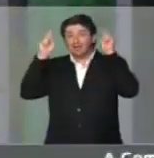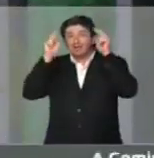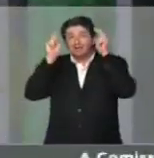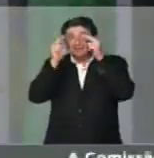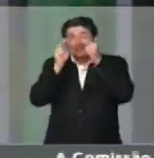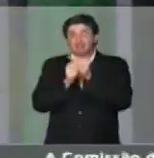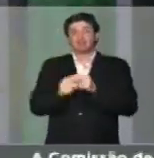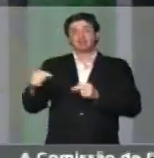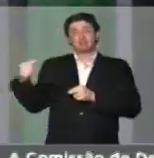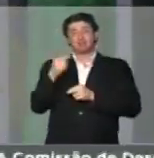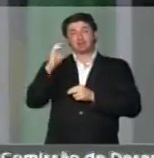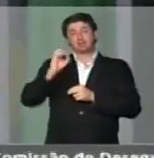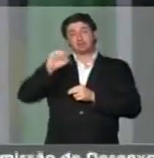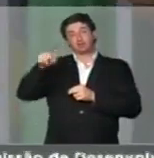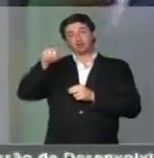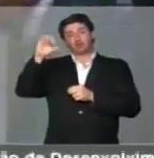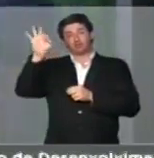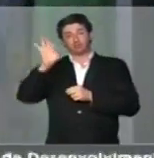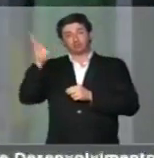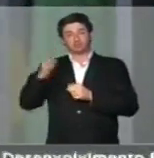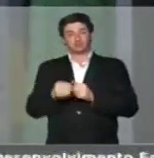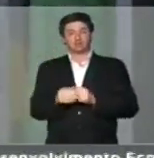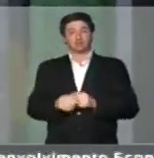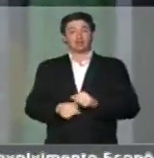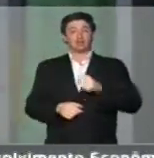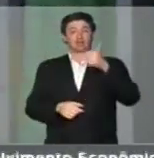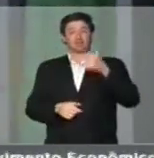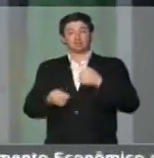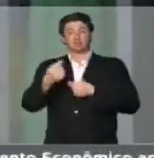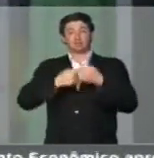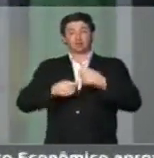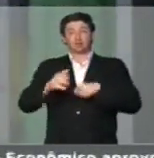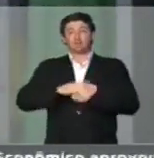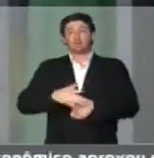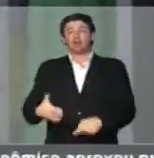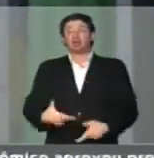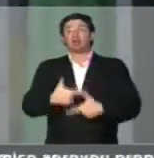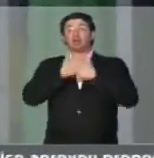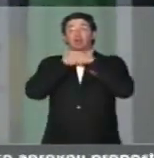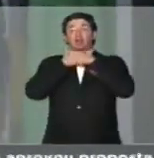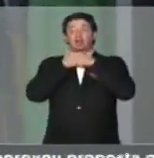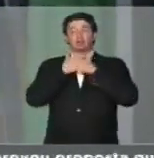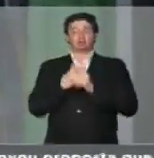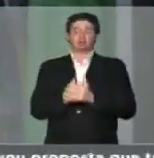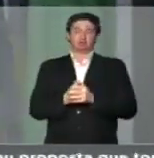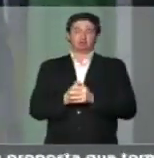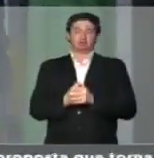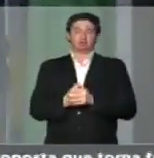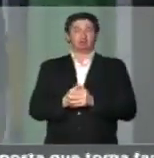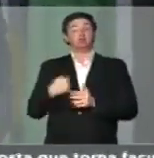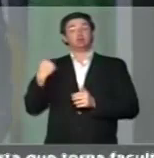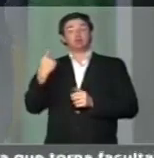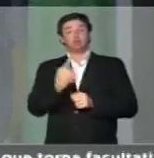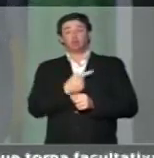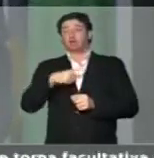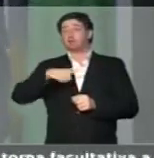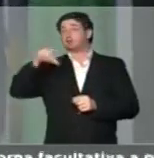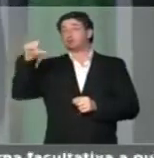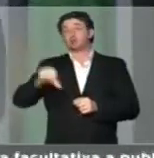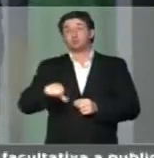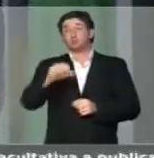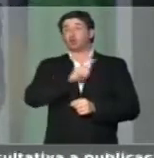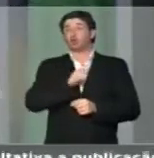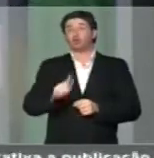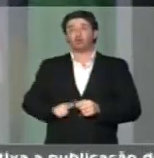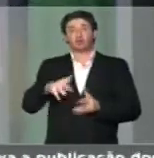menos 0,9%, a segunda economia que mais encolheu no período. Ou seja, nós temos o pior governo